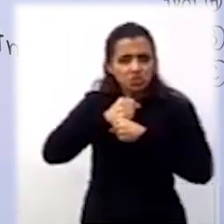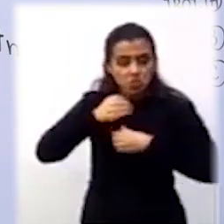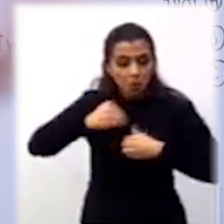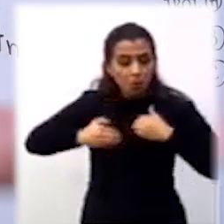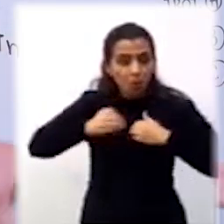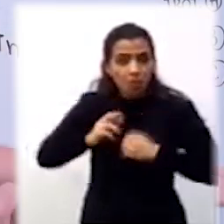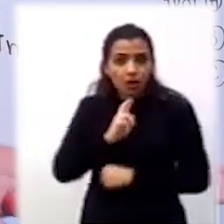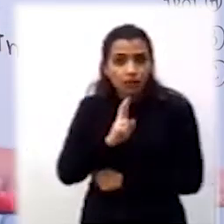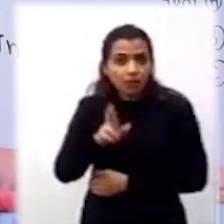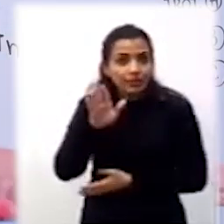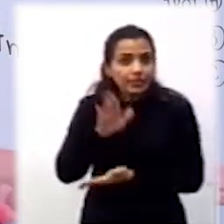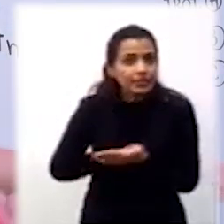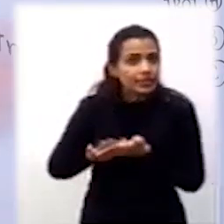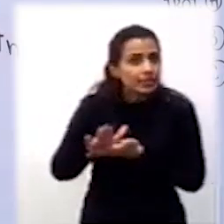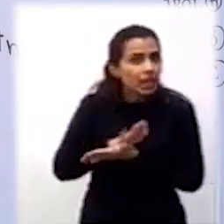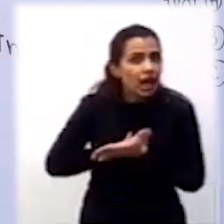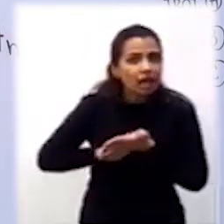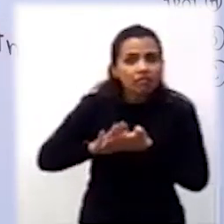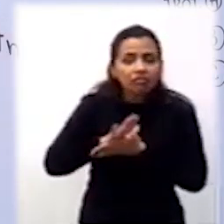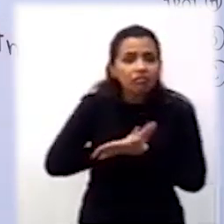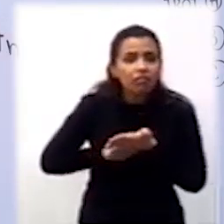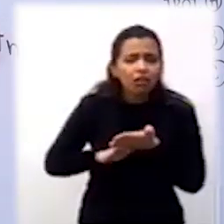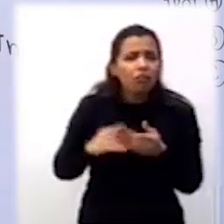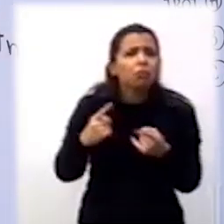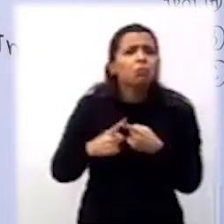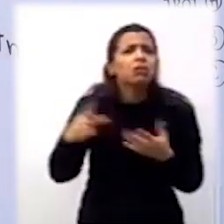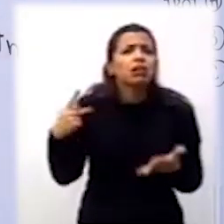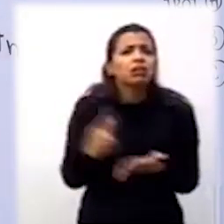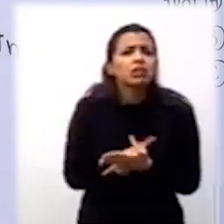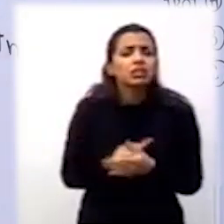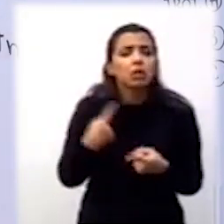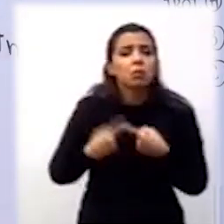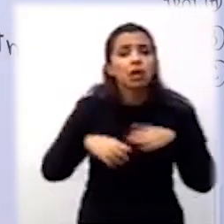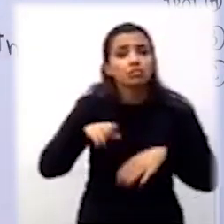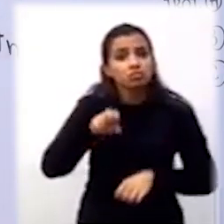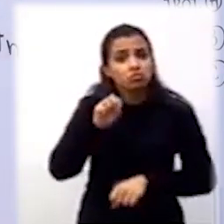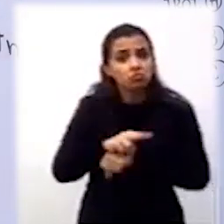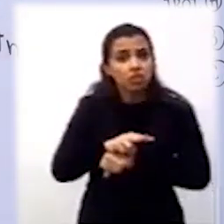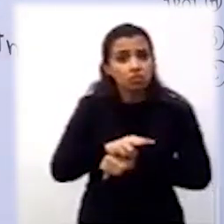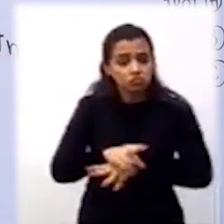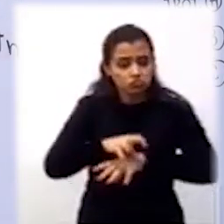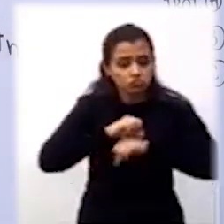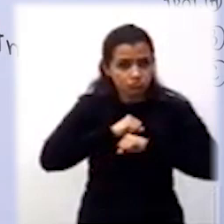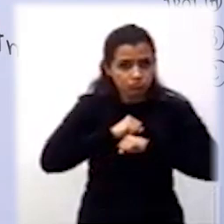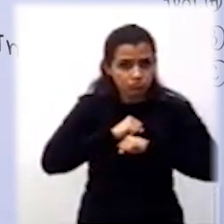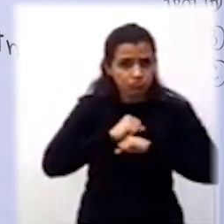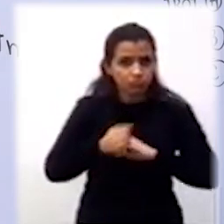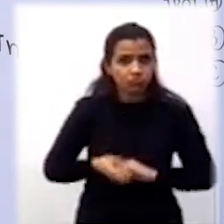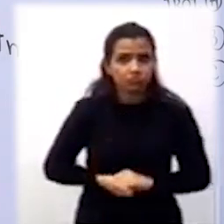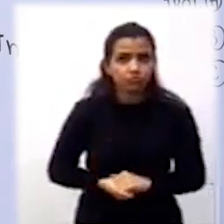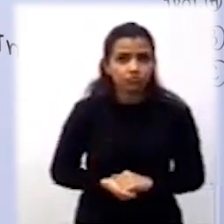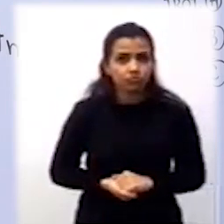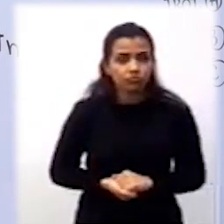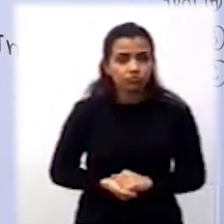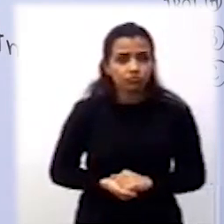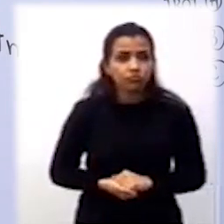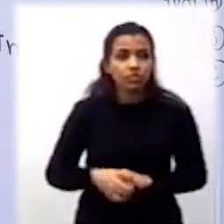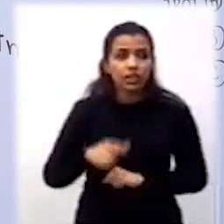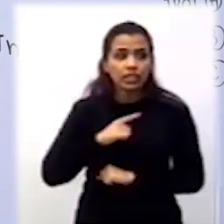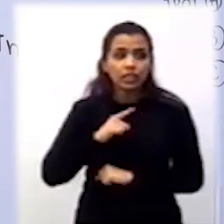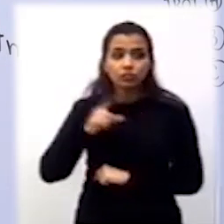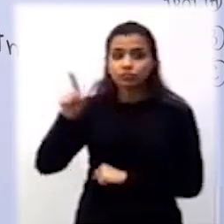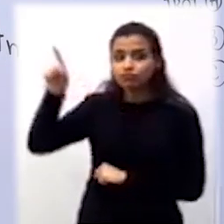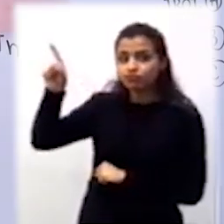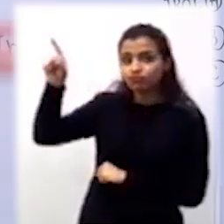manifestar e nem chegar ao quadro de AIDS. Por que isso acontece? Porque muitas vezes o vírus, ele fica num período lisogênico. Quando ele